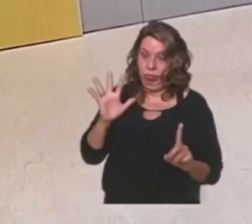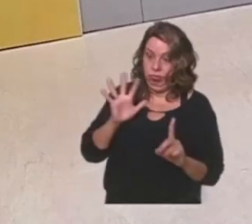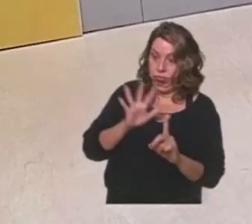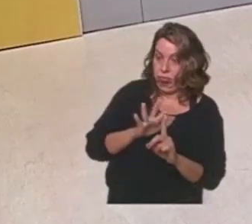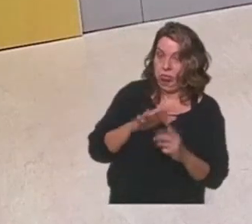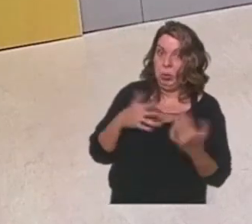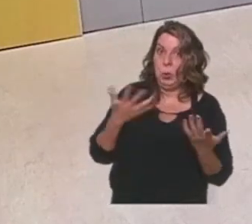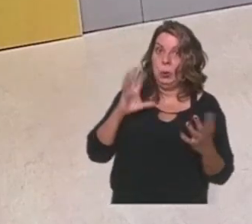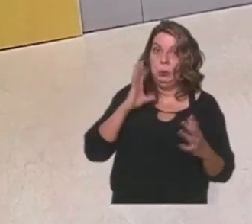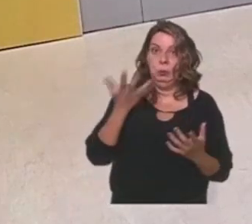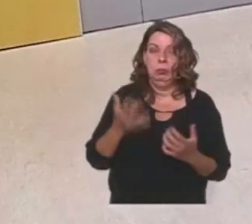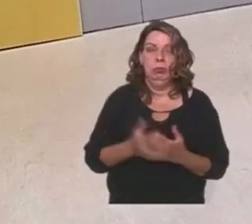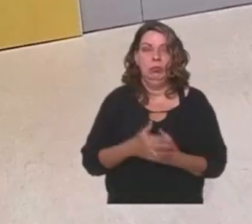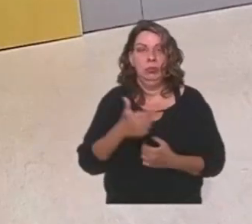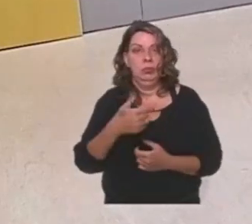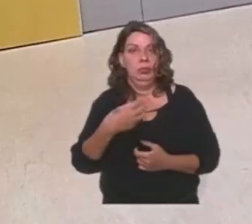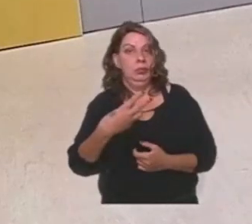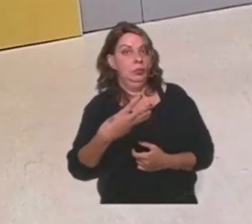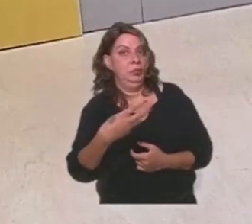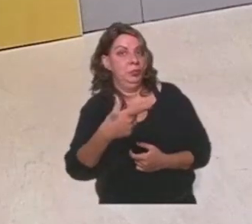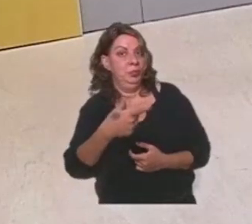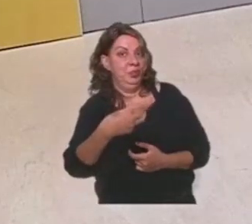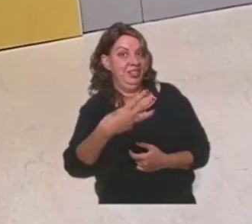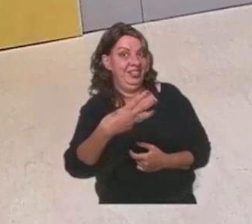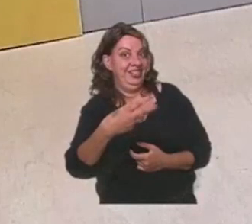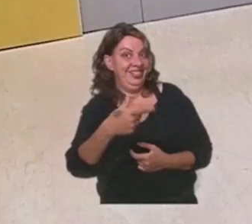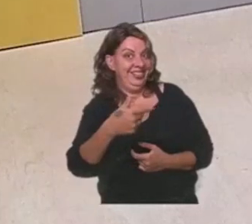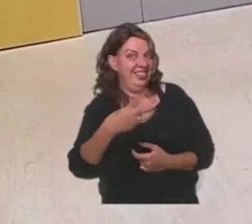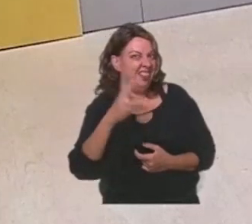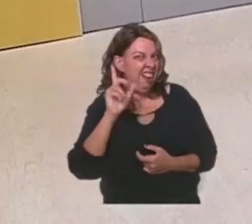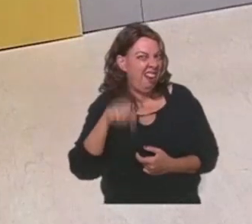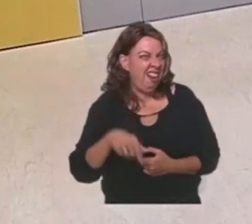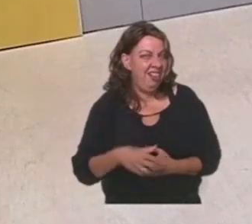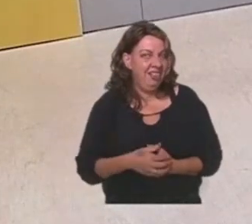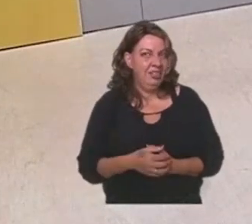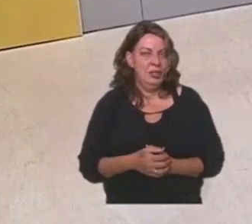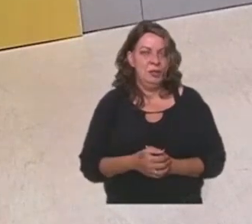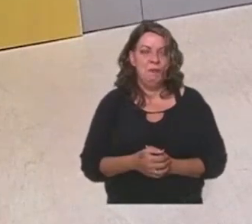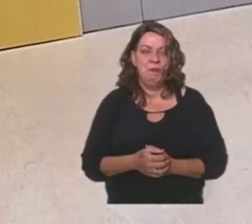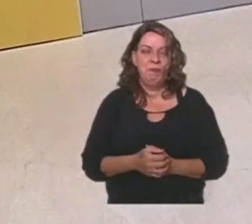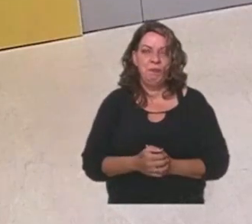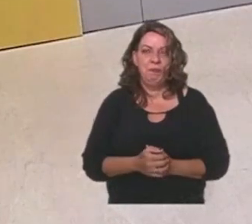decidir? 23 é a bolinha da vez, 23.